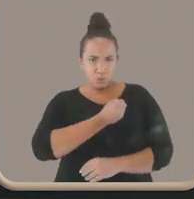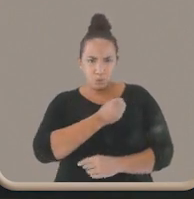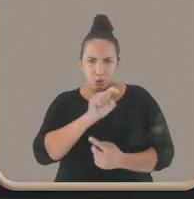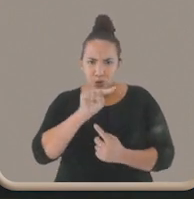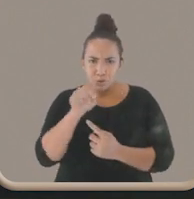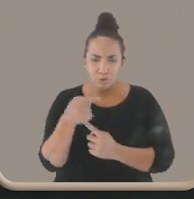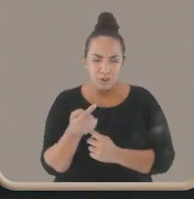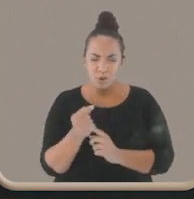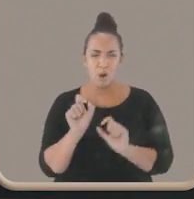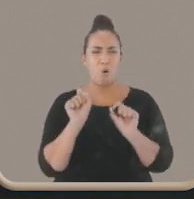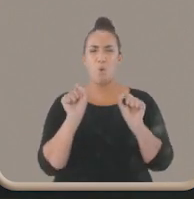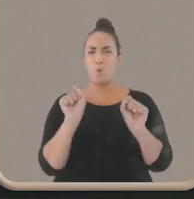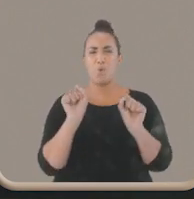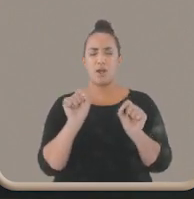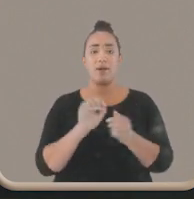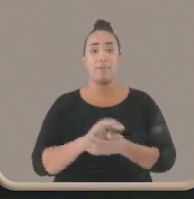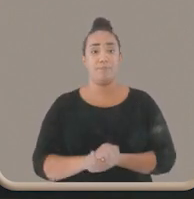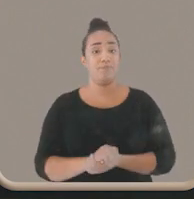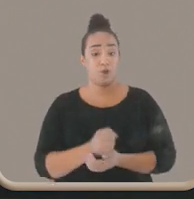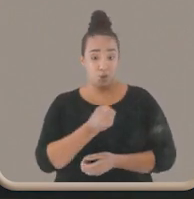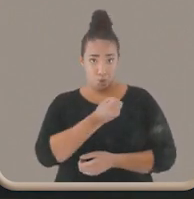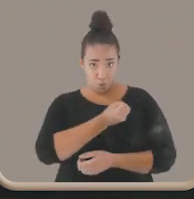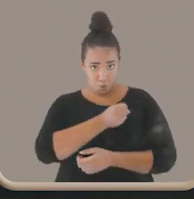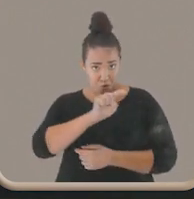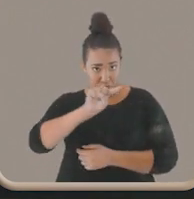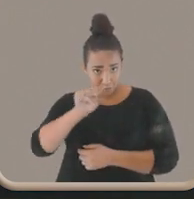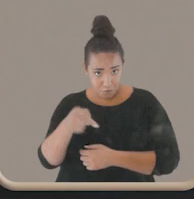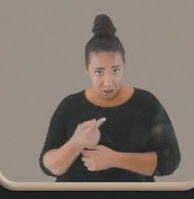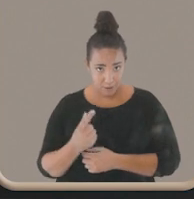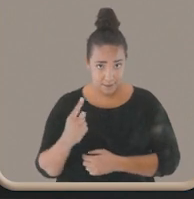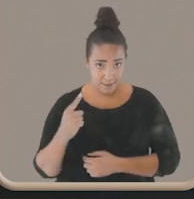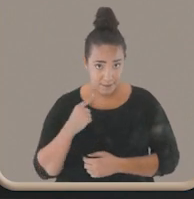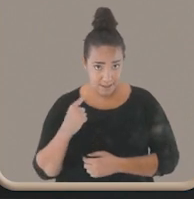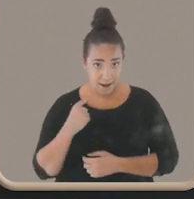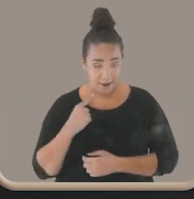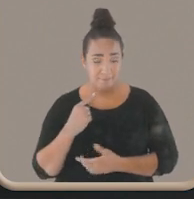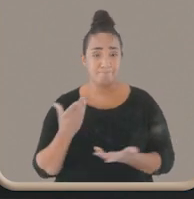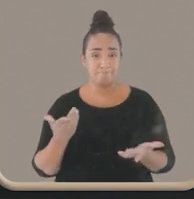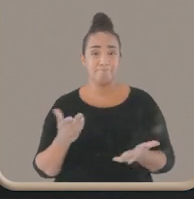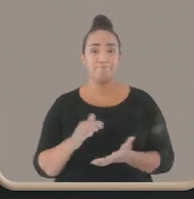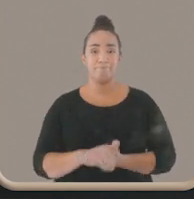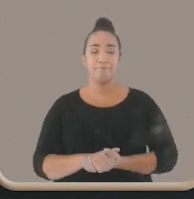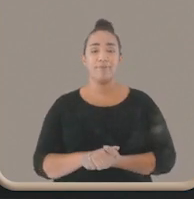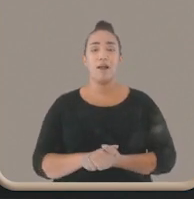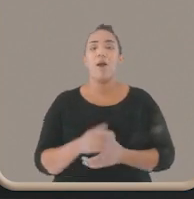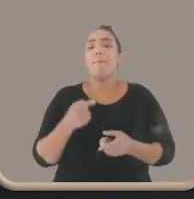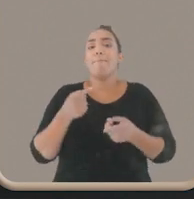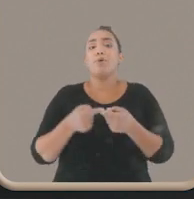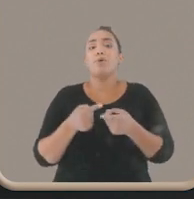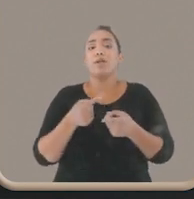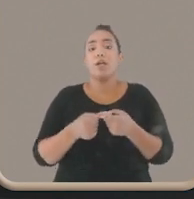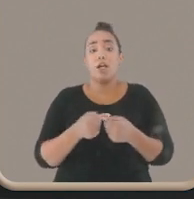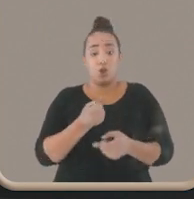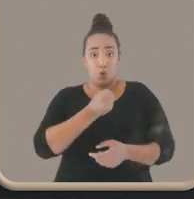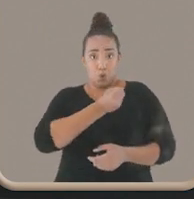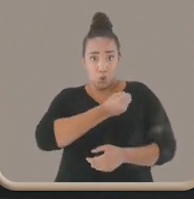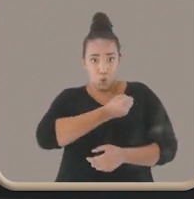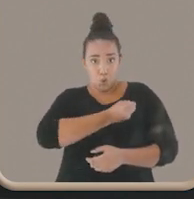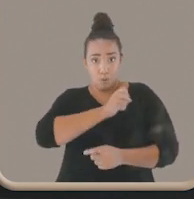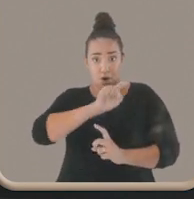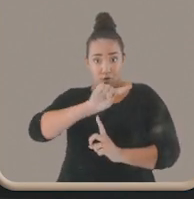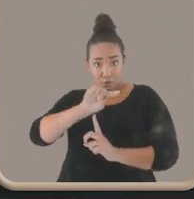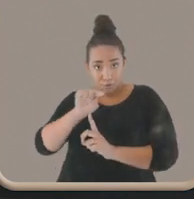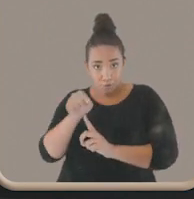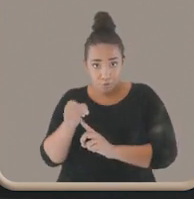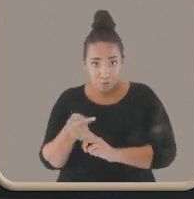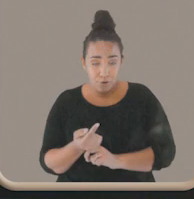números decimais? Os números decimais são aqueles números que têm vírgula, porque os números decimais